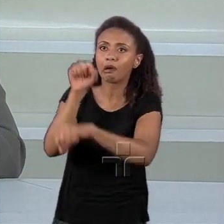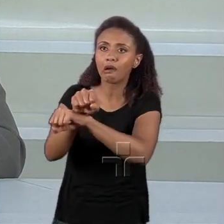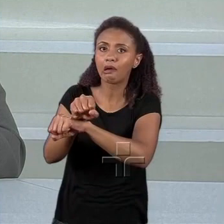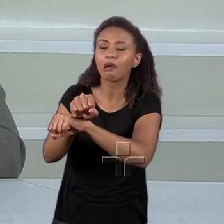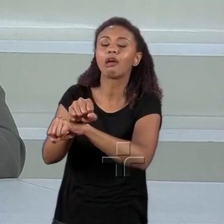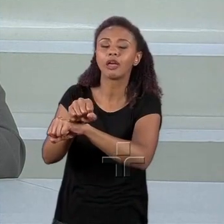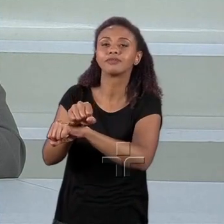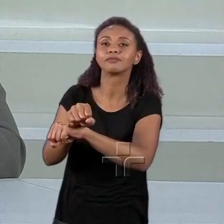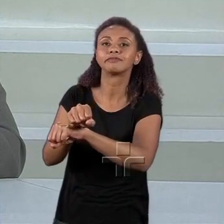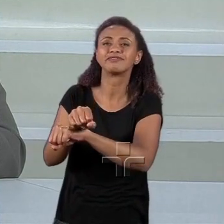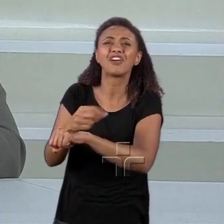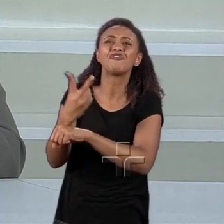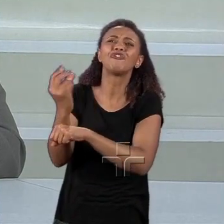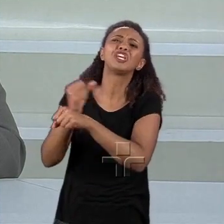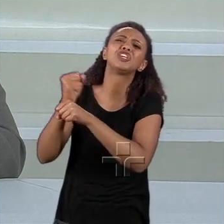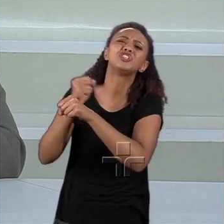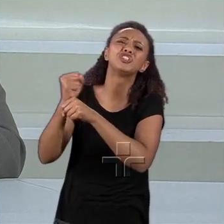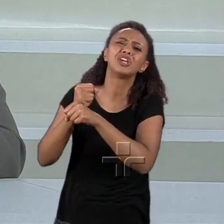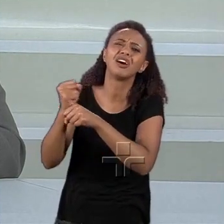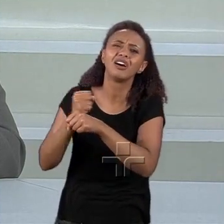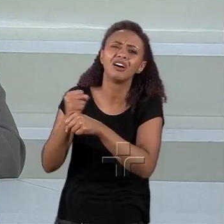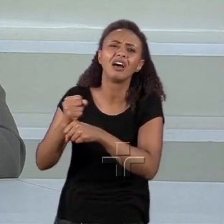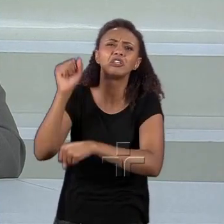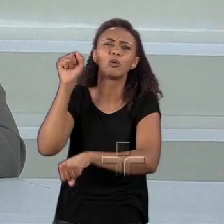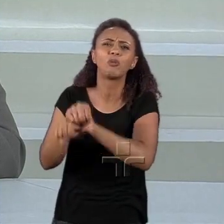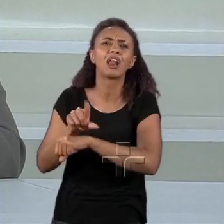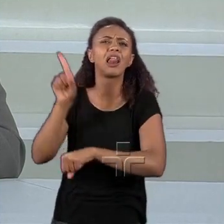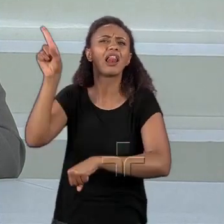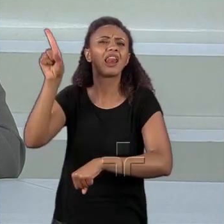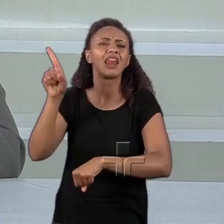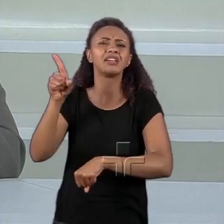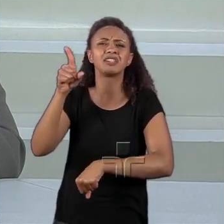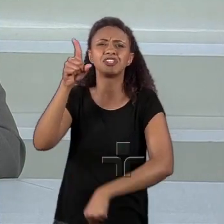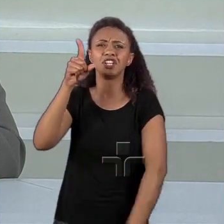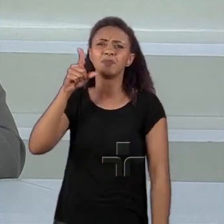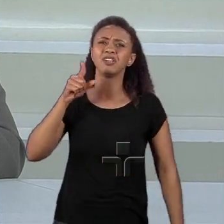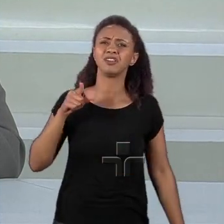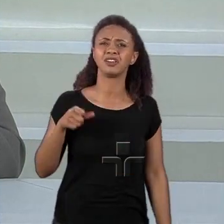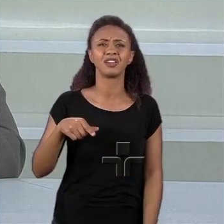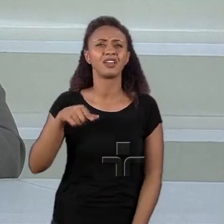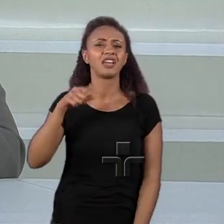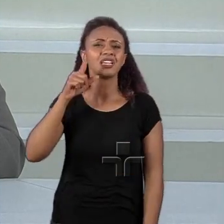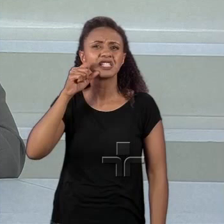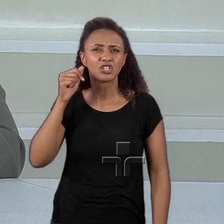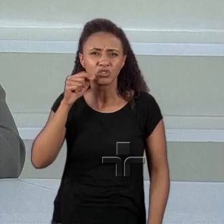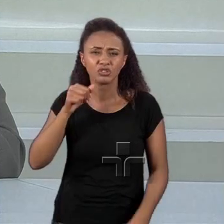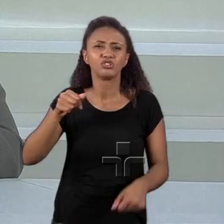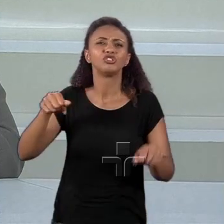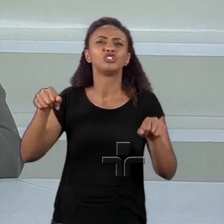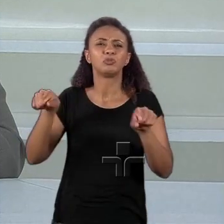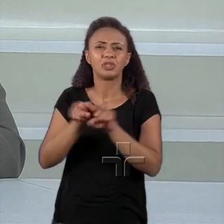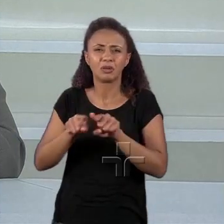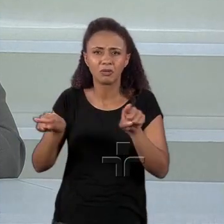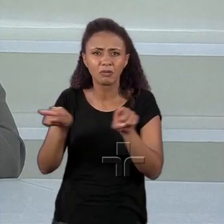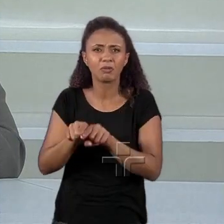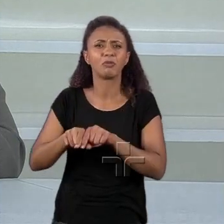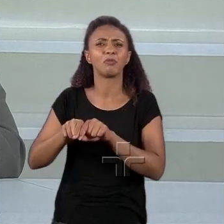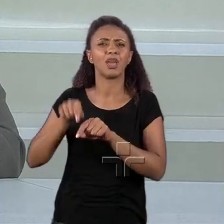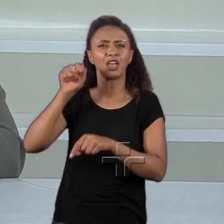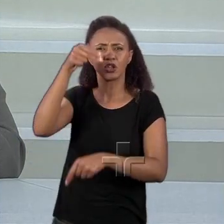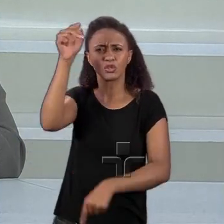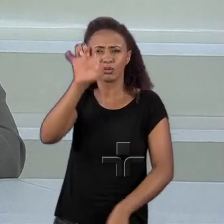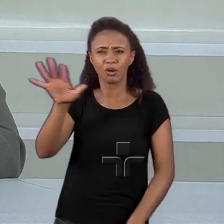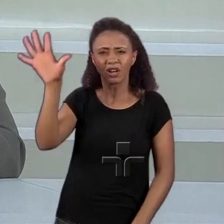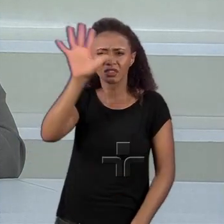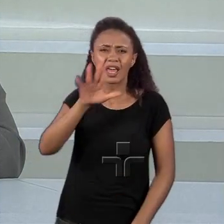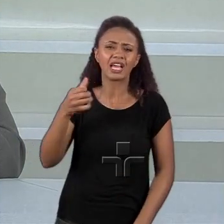inteiro. Há 20 anos, a 101 lá em Sergipe, ou a 116 prometida em 2014 e inconclusa ainda